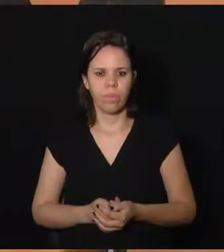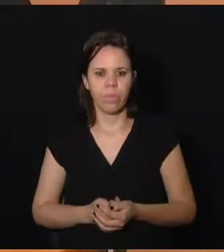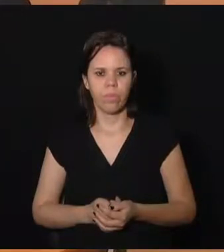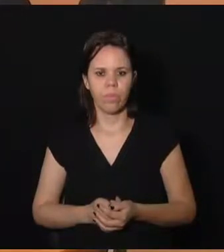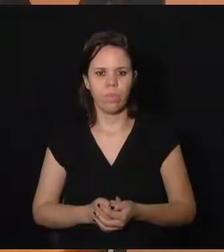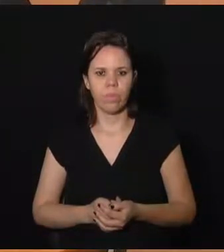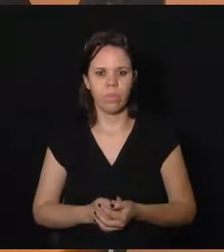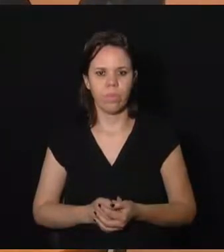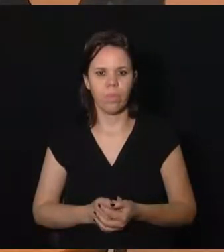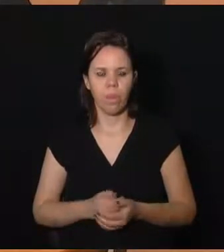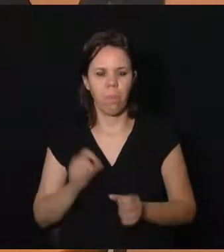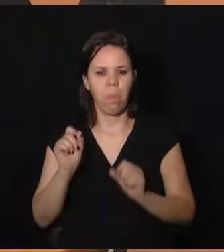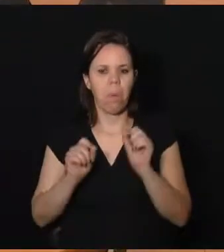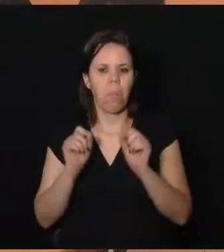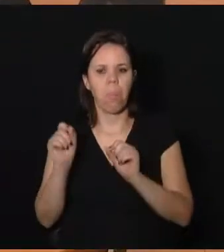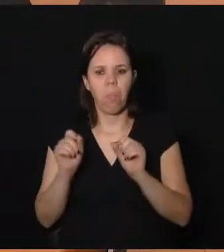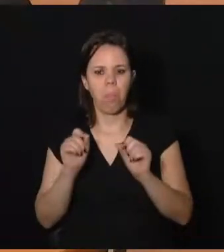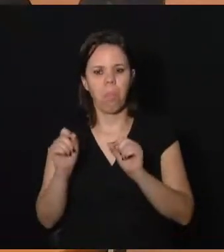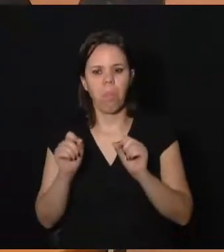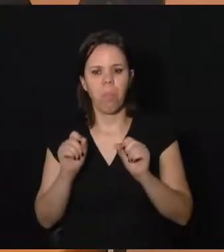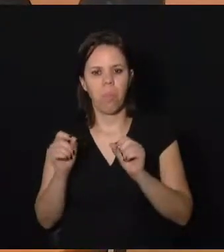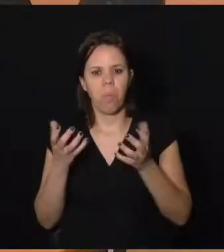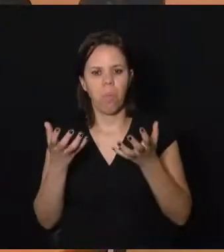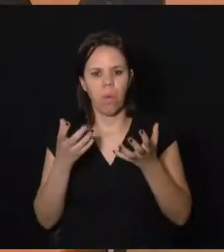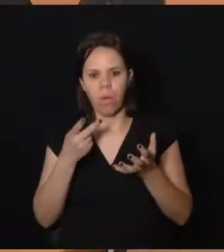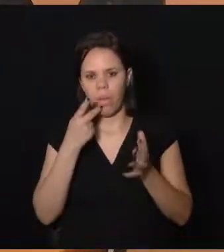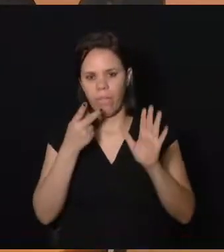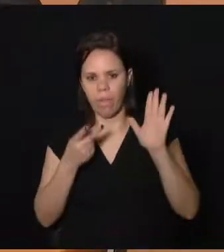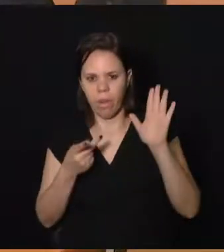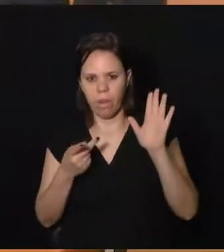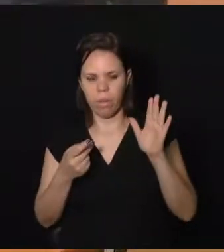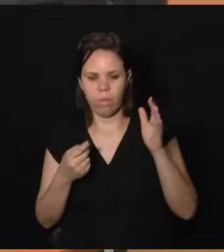Se alguém mais quer fazer uso?